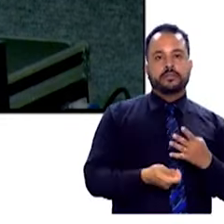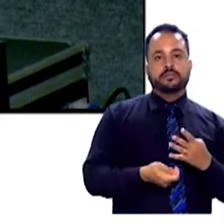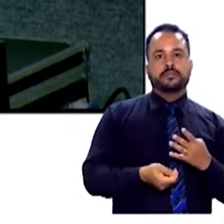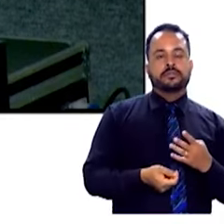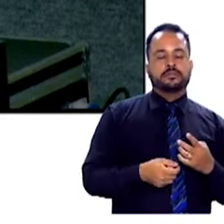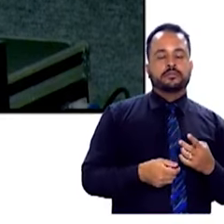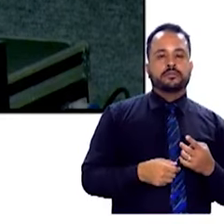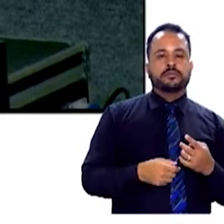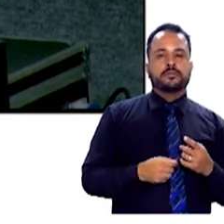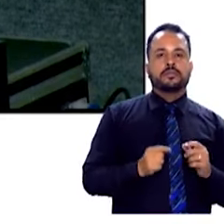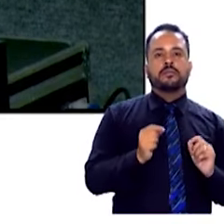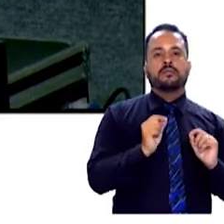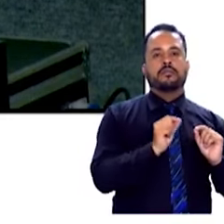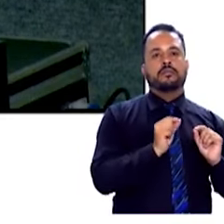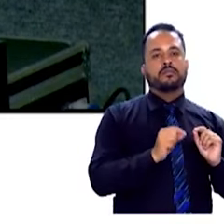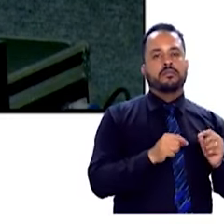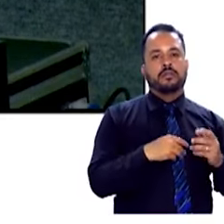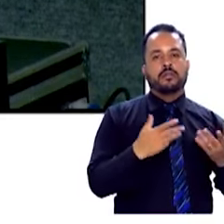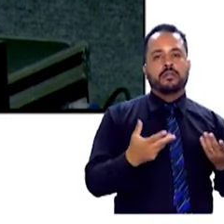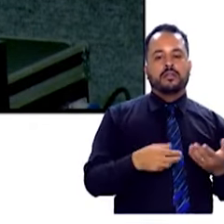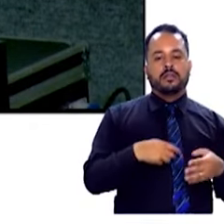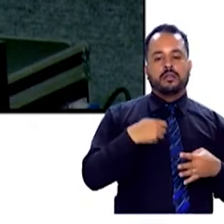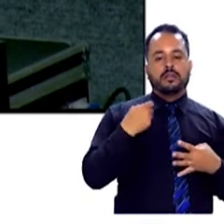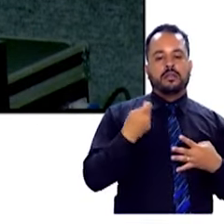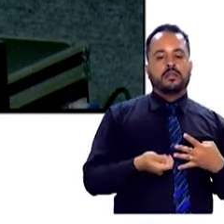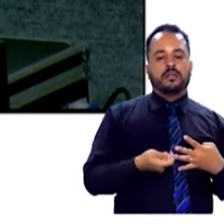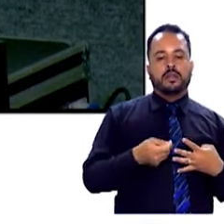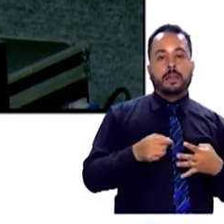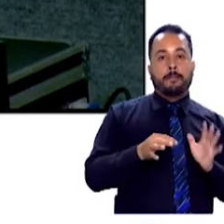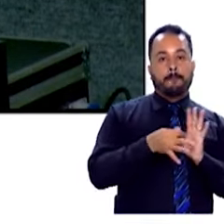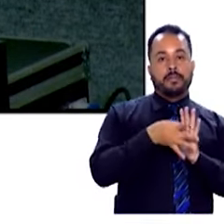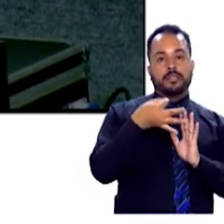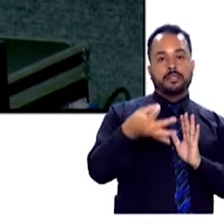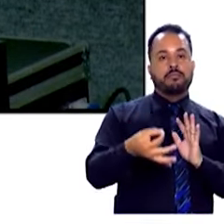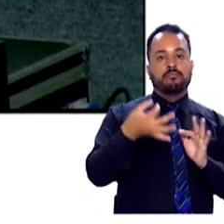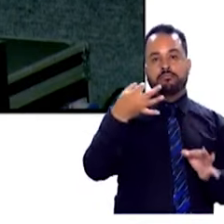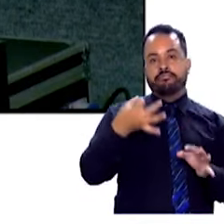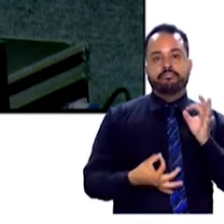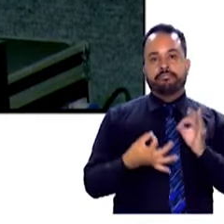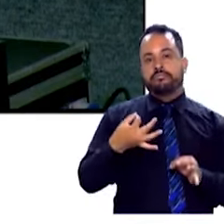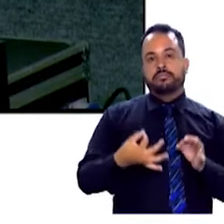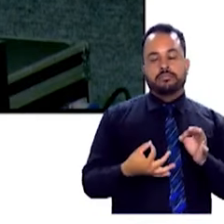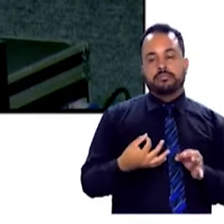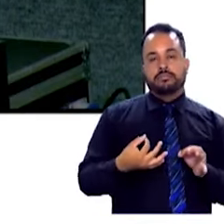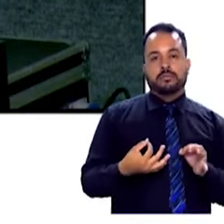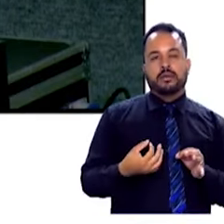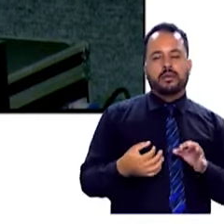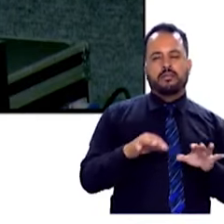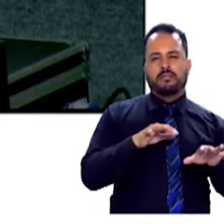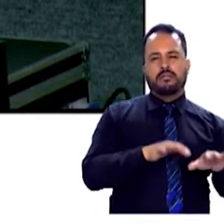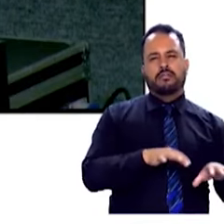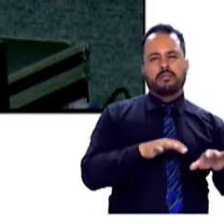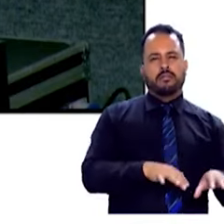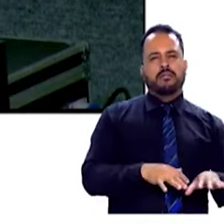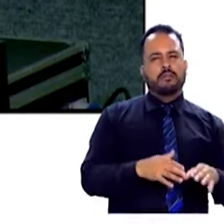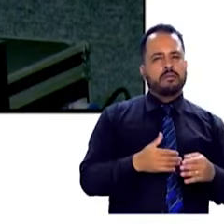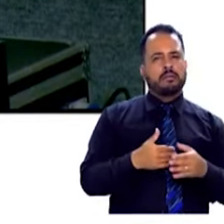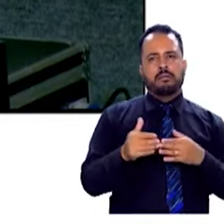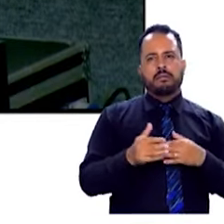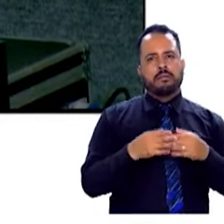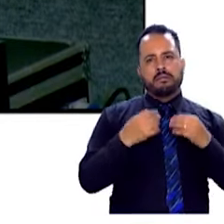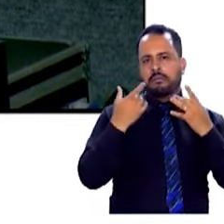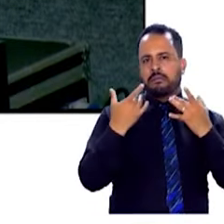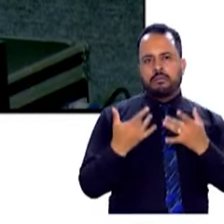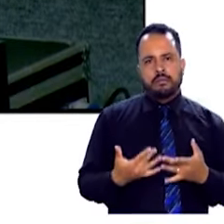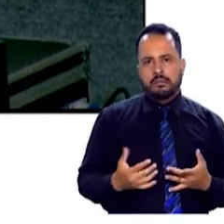Qual é a melhor fonte que nós temos para olar pro caso as opiniões dos juízes eh mas os juízes no Reino Unido tem a prática de não dizer quais são os